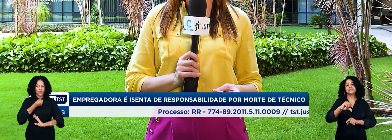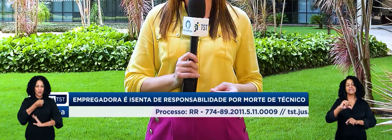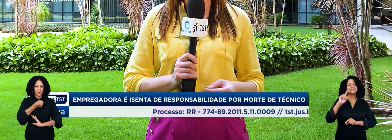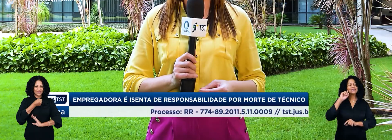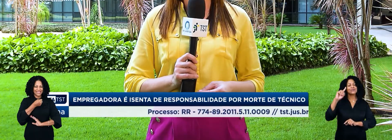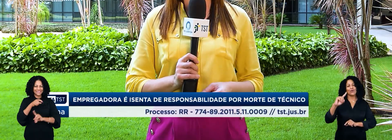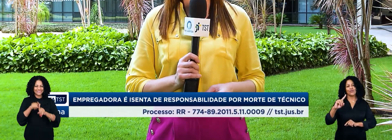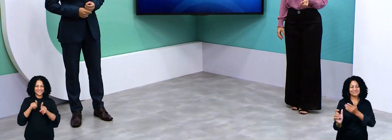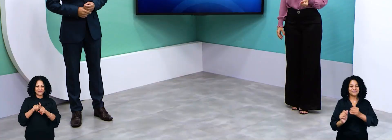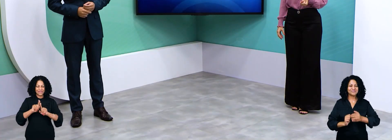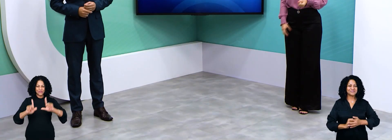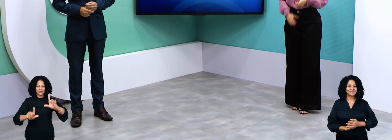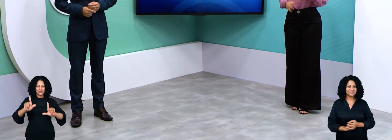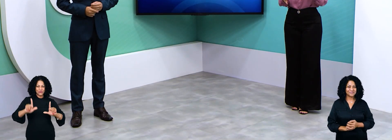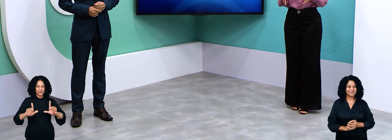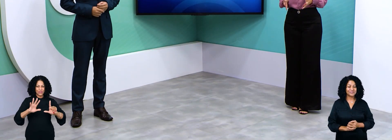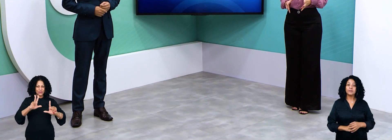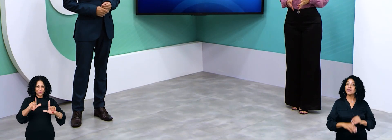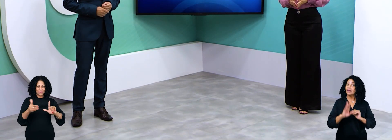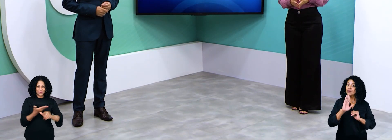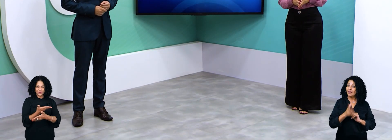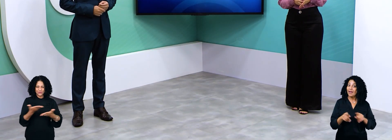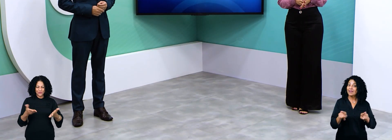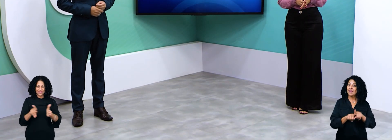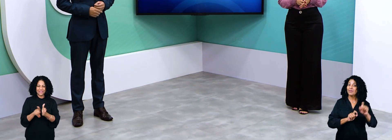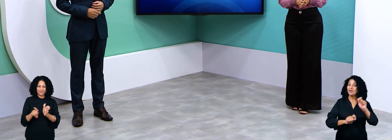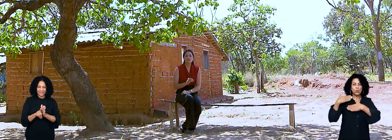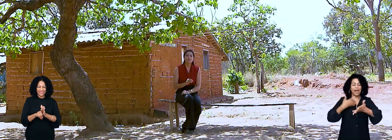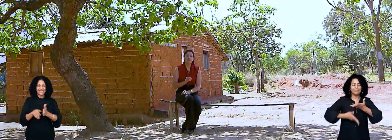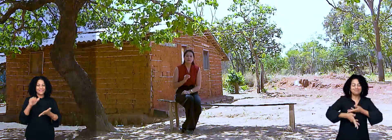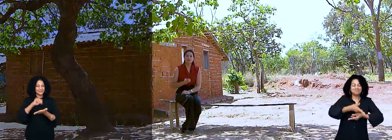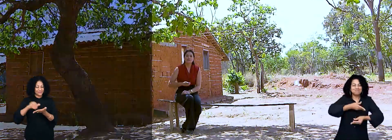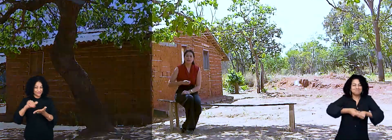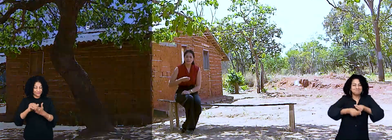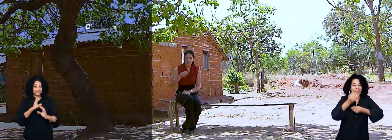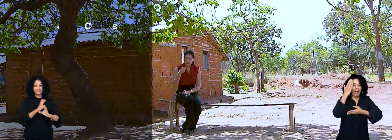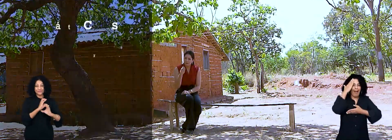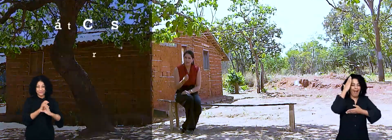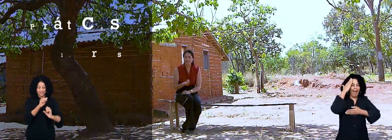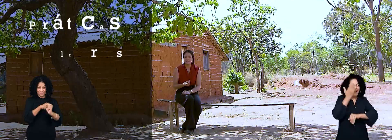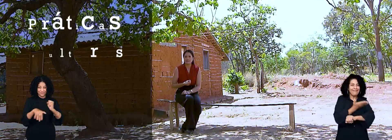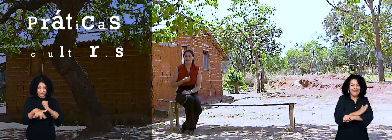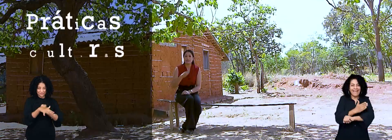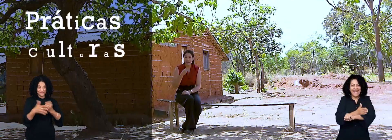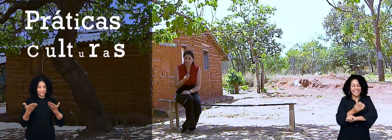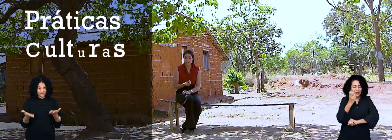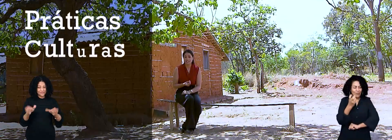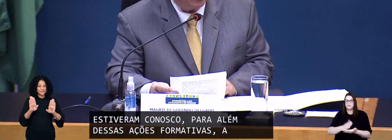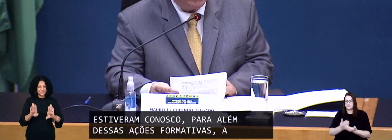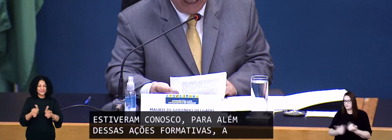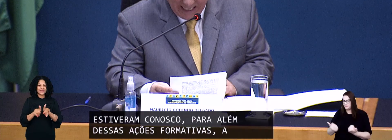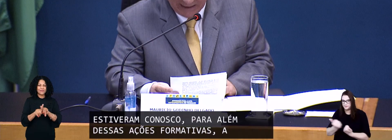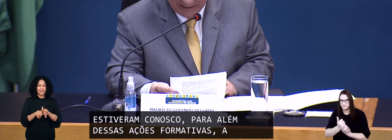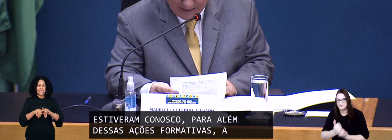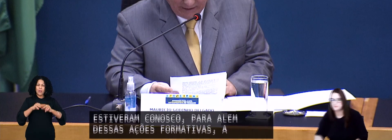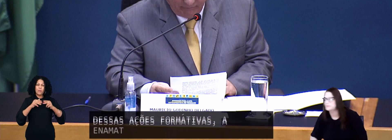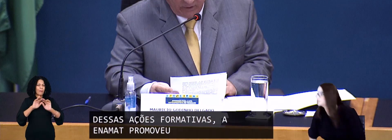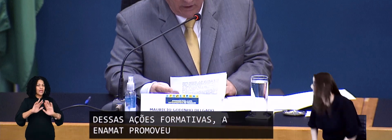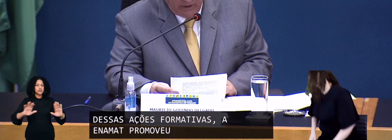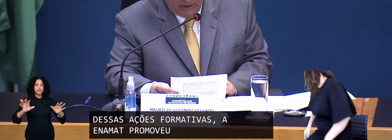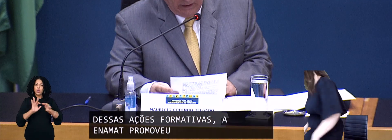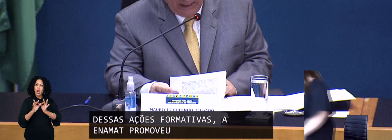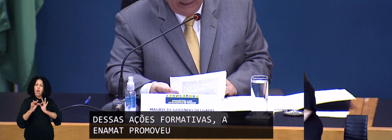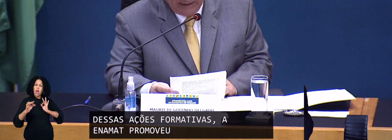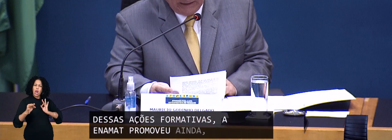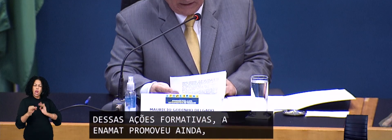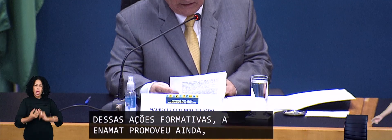todas as reportagens e programas de televisão produzidos pela Secretaria de Comunicação Social. Em produções mais longas